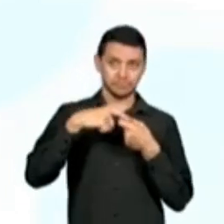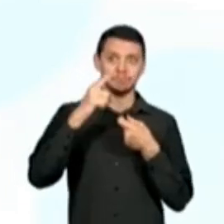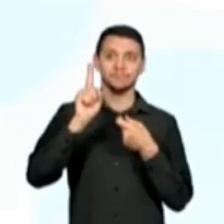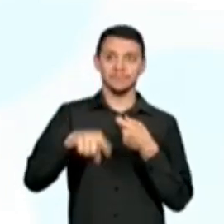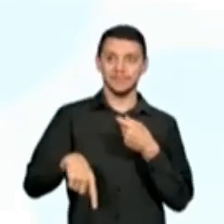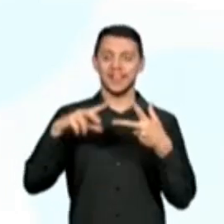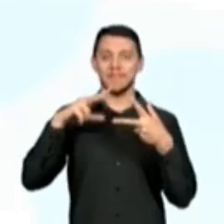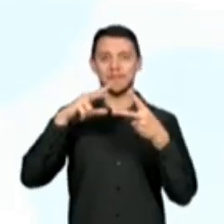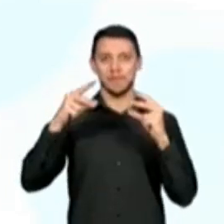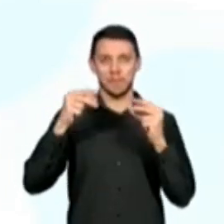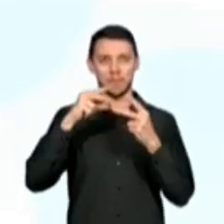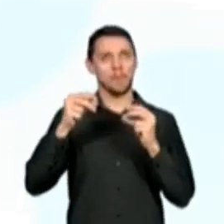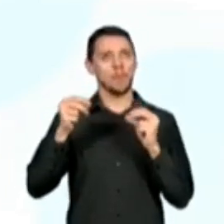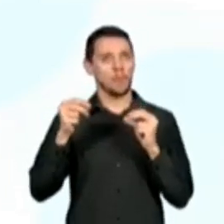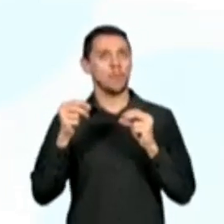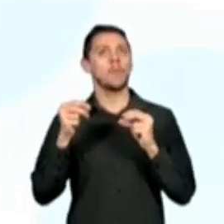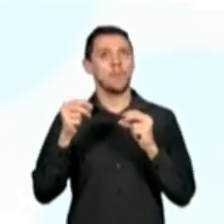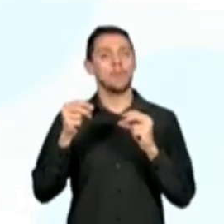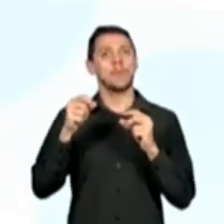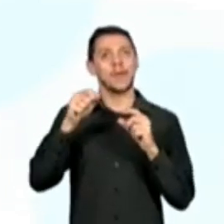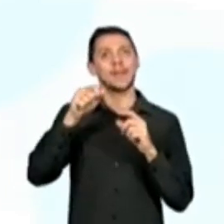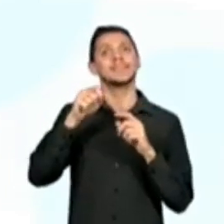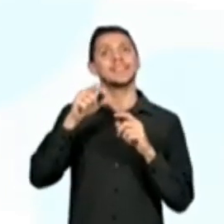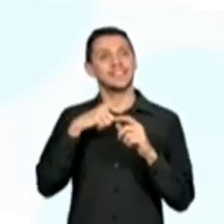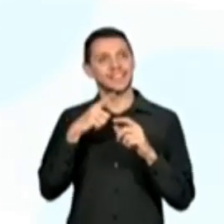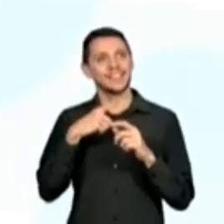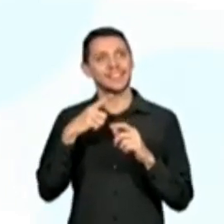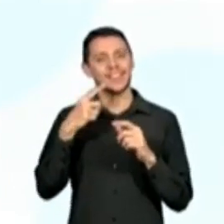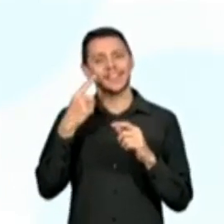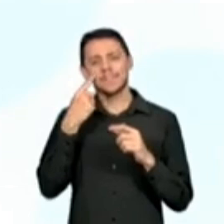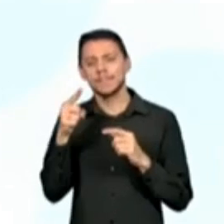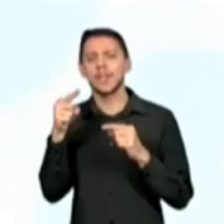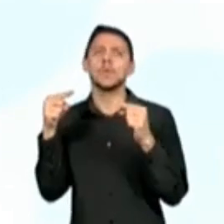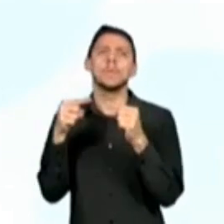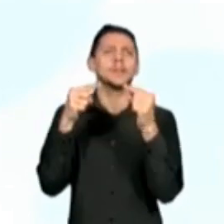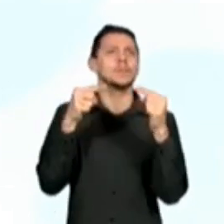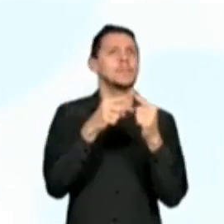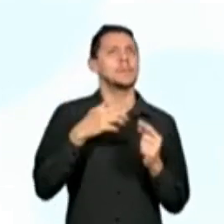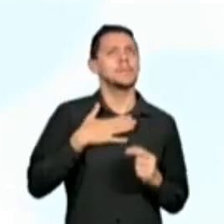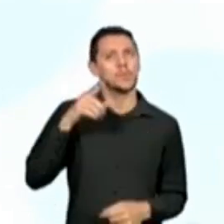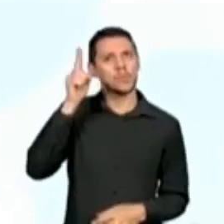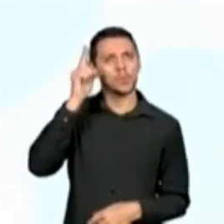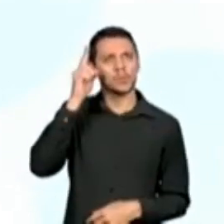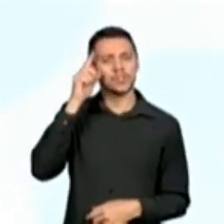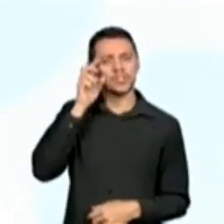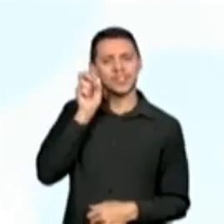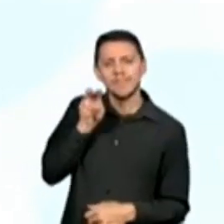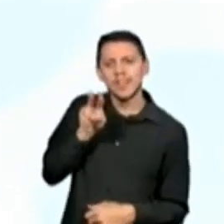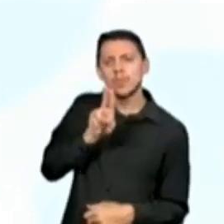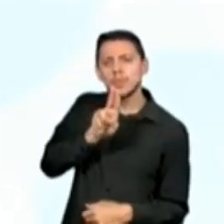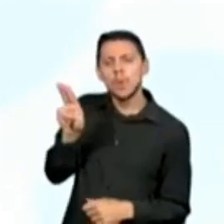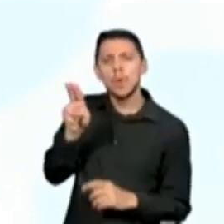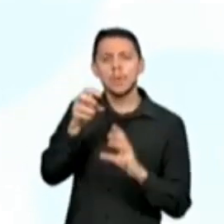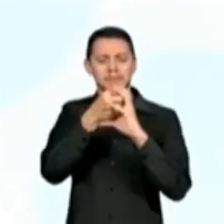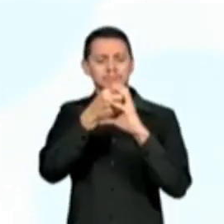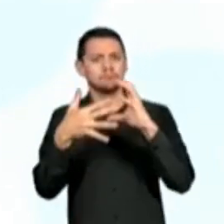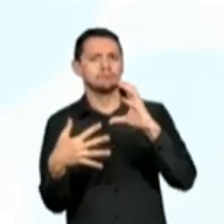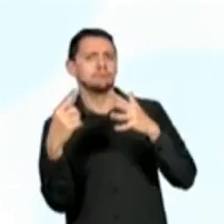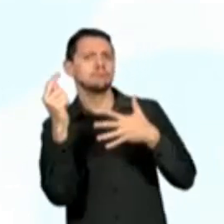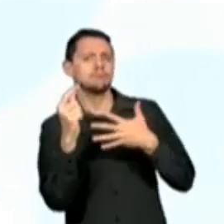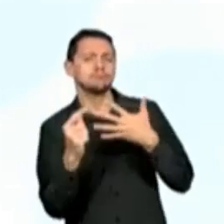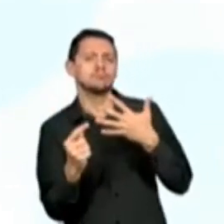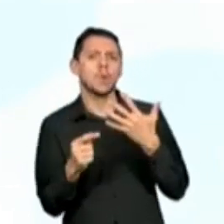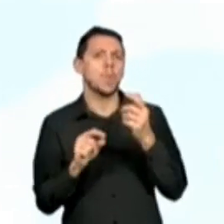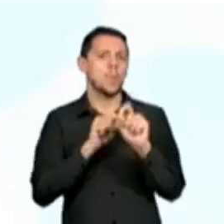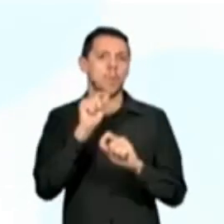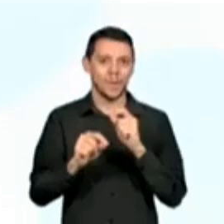relacionando com os objetos do nosso cotidiano e reconhecendo seus nomes e suas características. Figuras